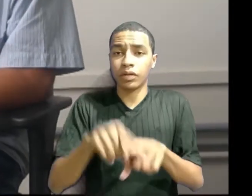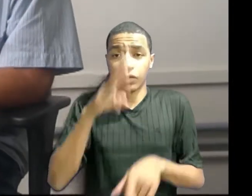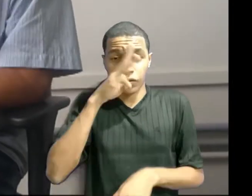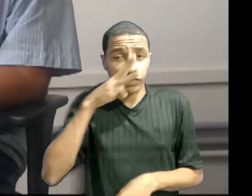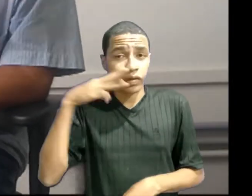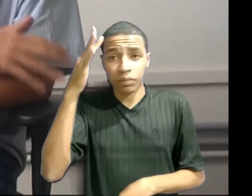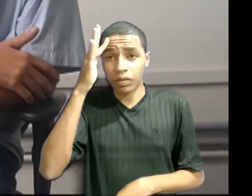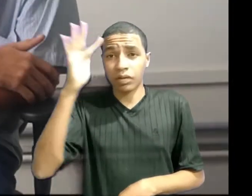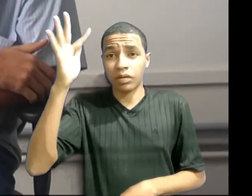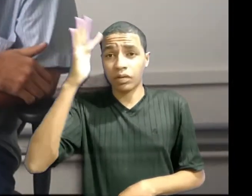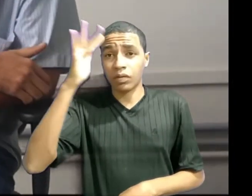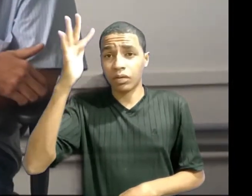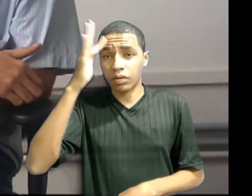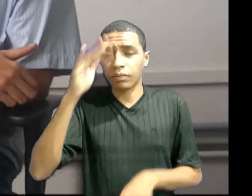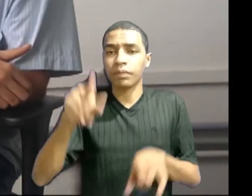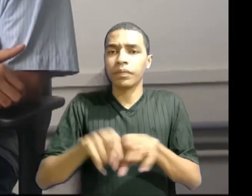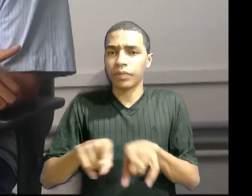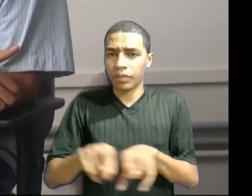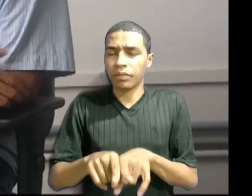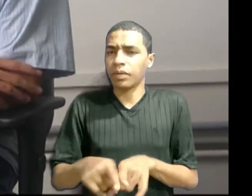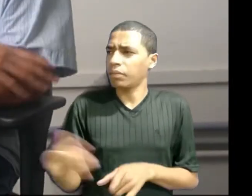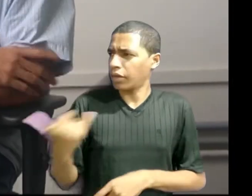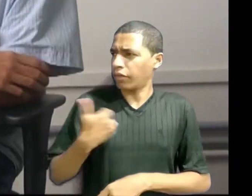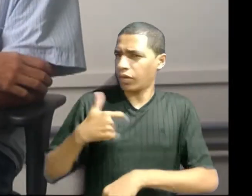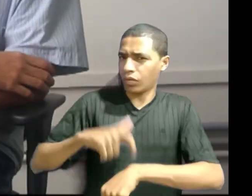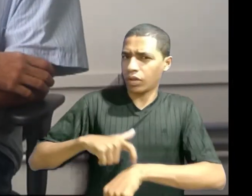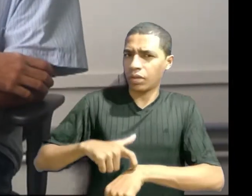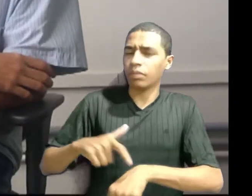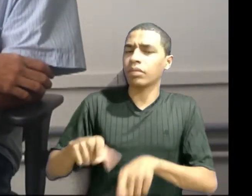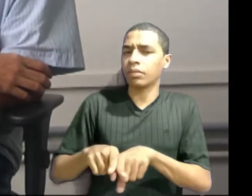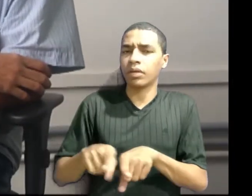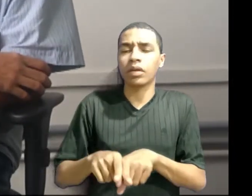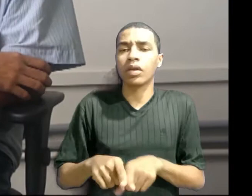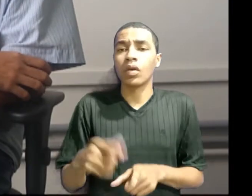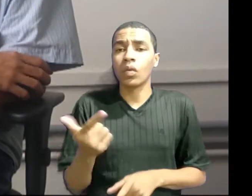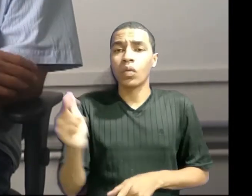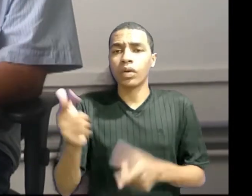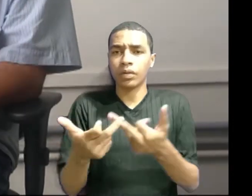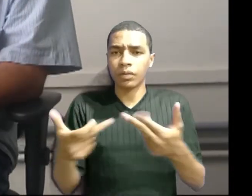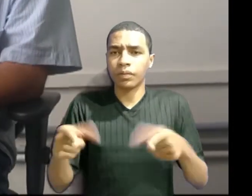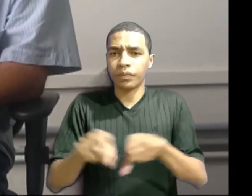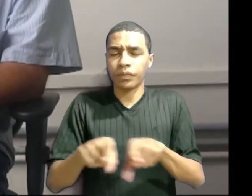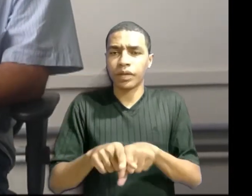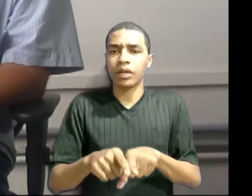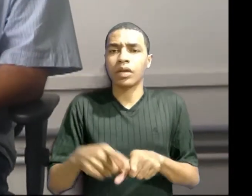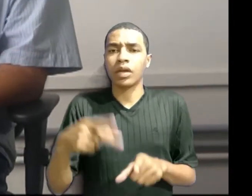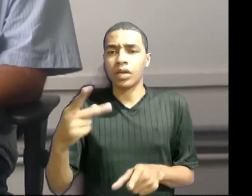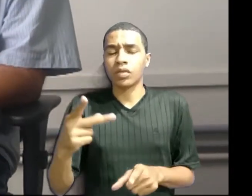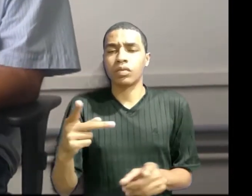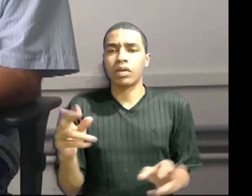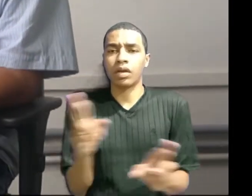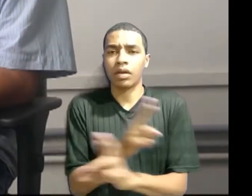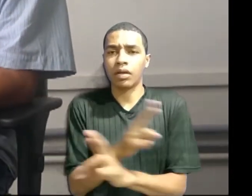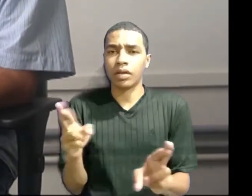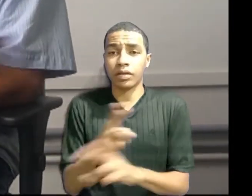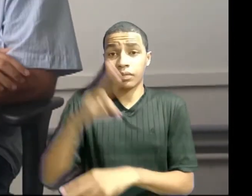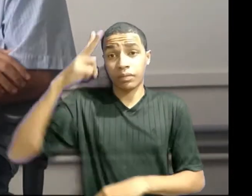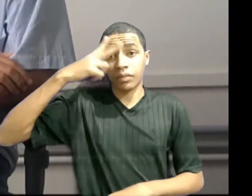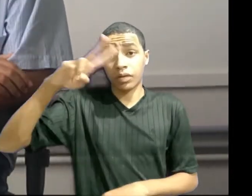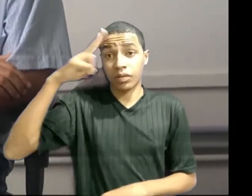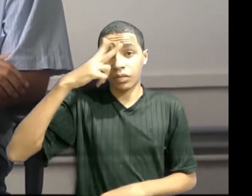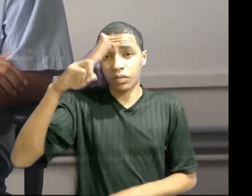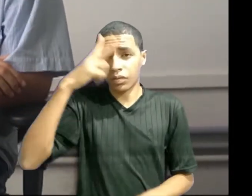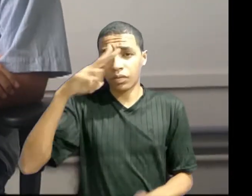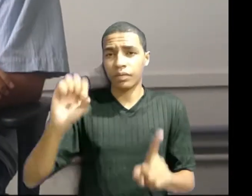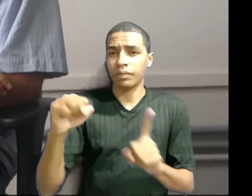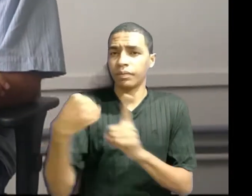Weber, me avisem dos minutos, né? Outra coisa interessante na teoria é a sua correlação com a história